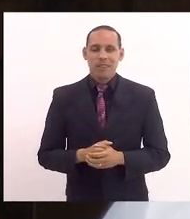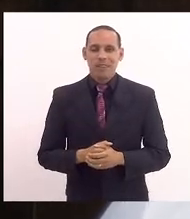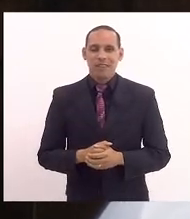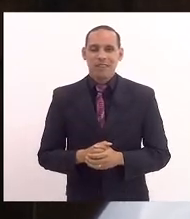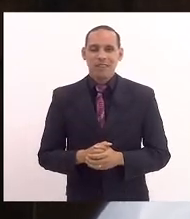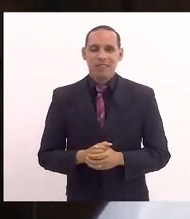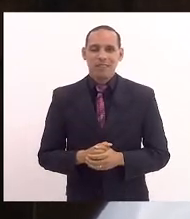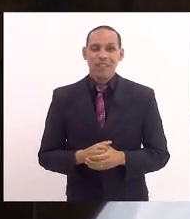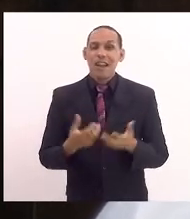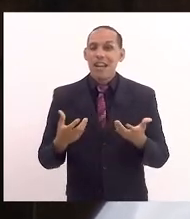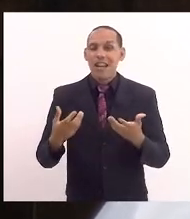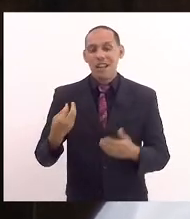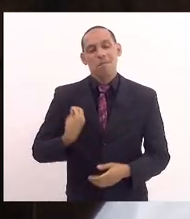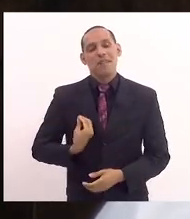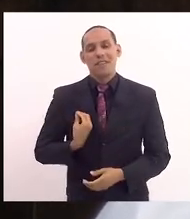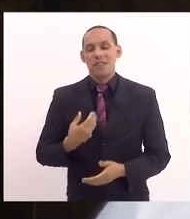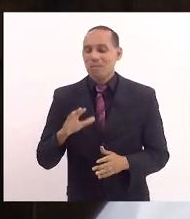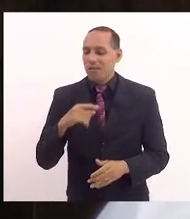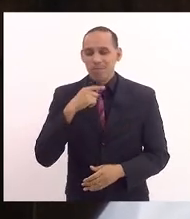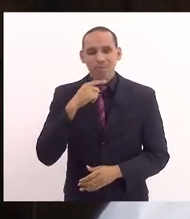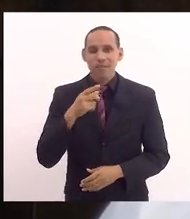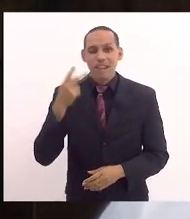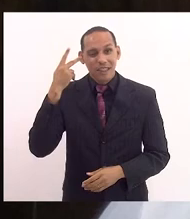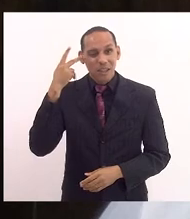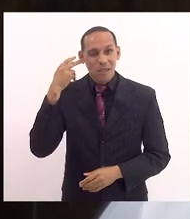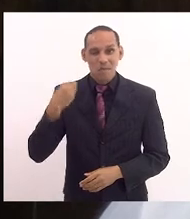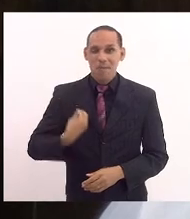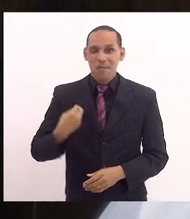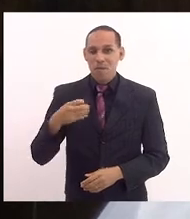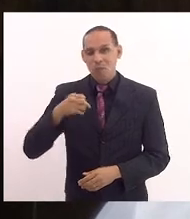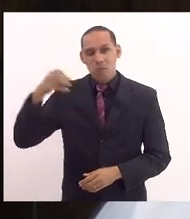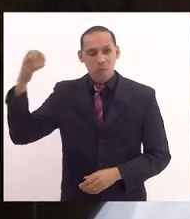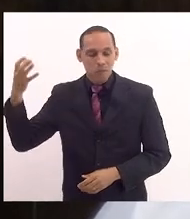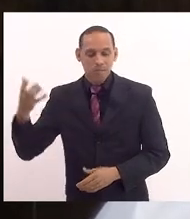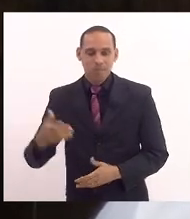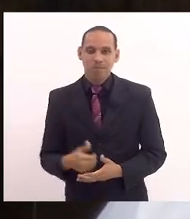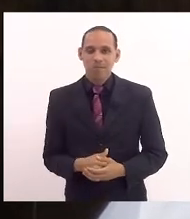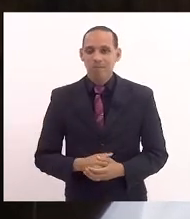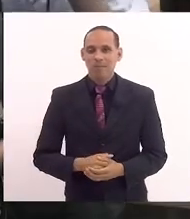Queria que ele estivesse aqui, infelizmente ele não pôde, está em São Paulo, eu acho, viajou.